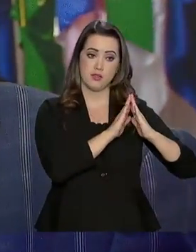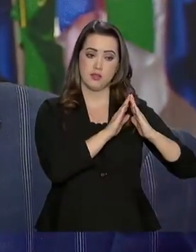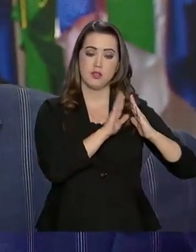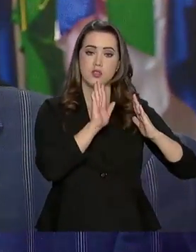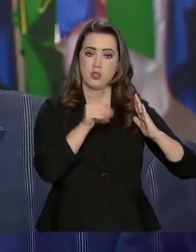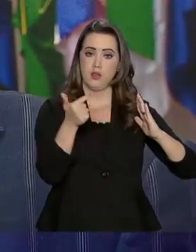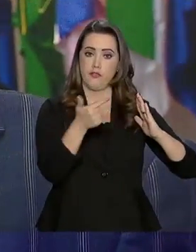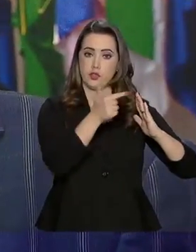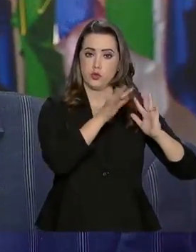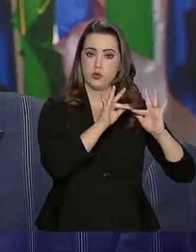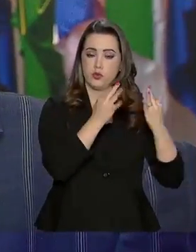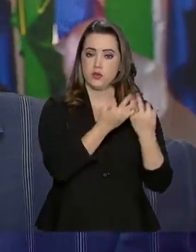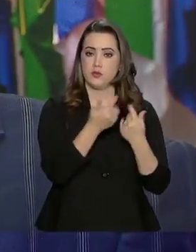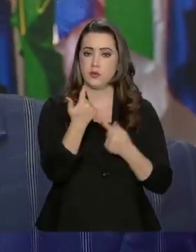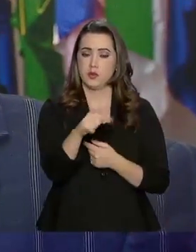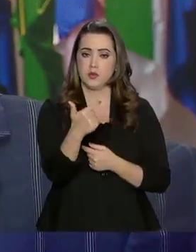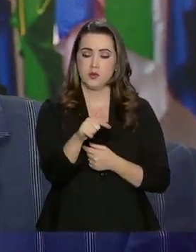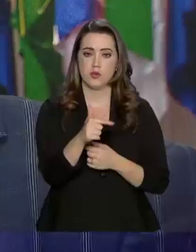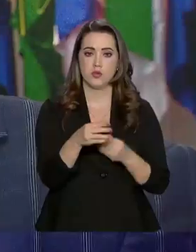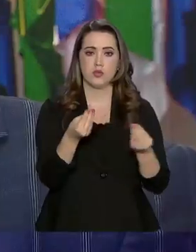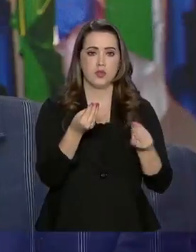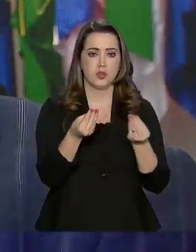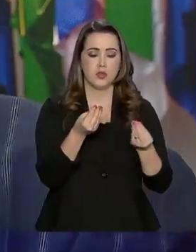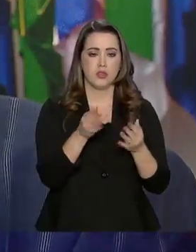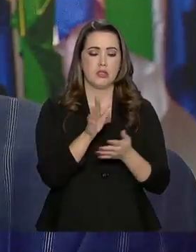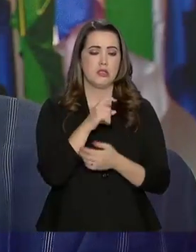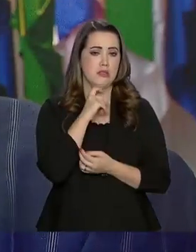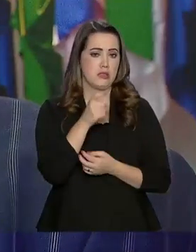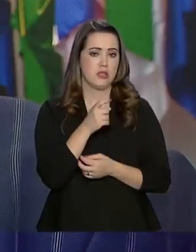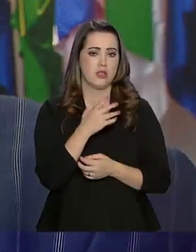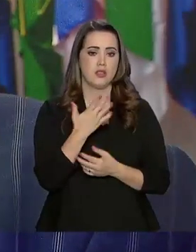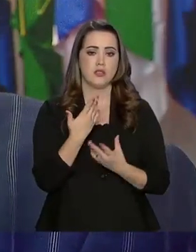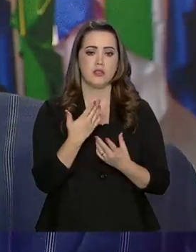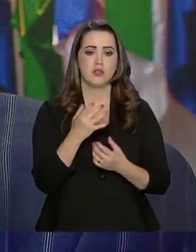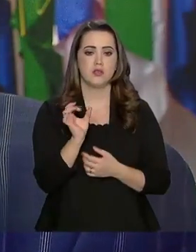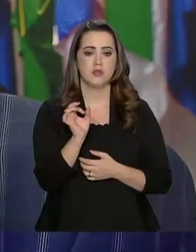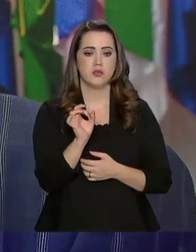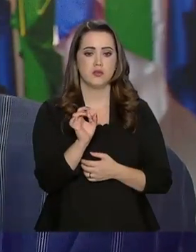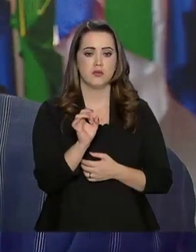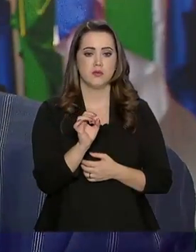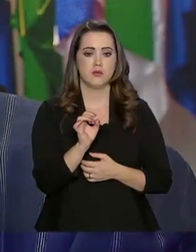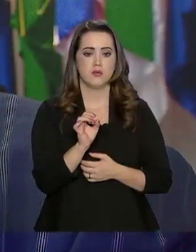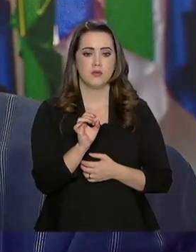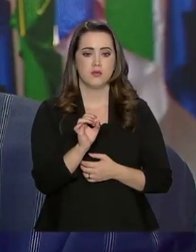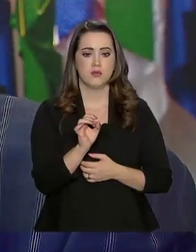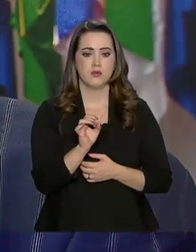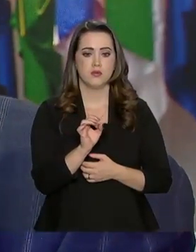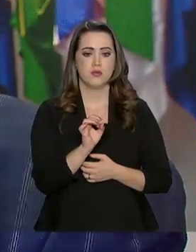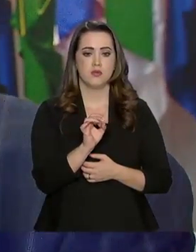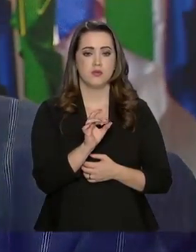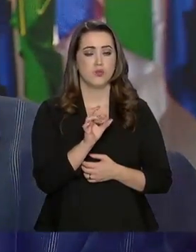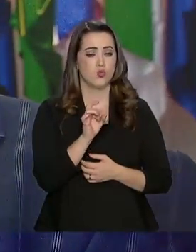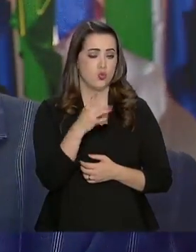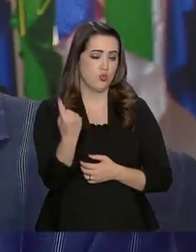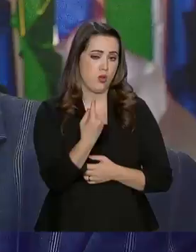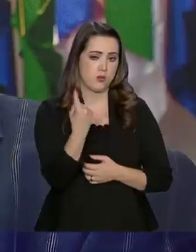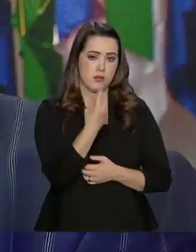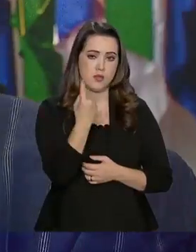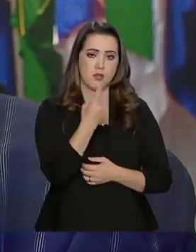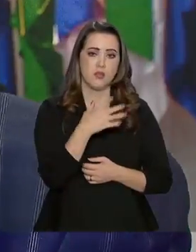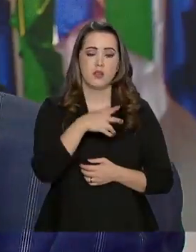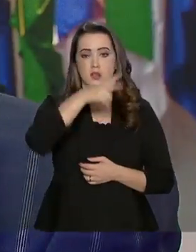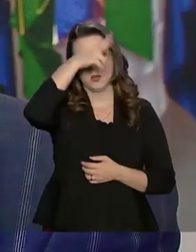22 famílias que não tem mais parentes de idosos que ficaram eh ao destino a sorte e a a